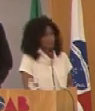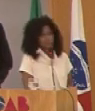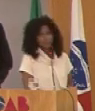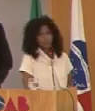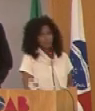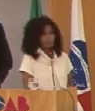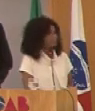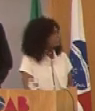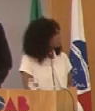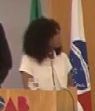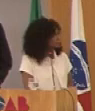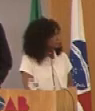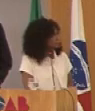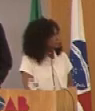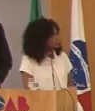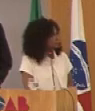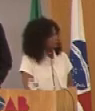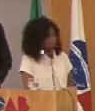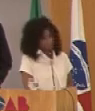essa iniciativa.